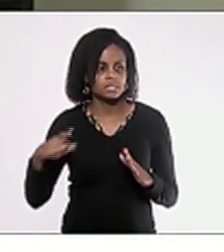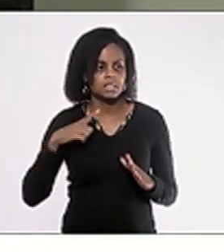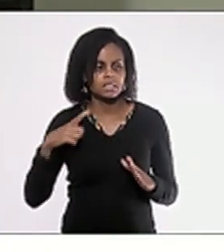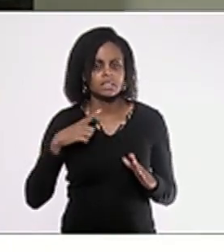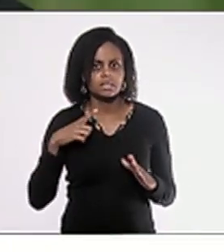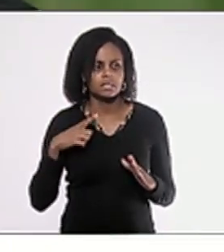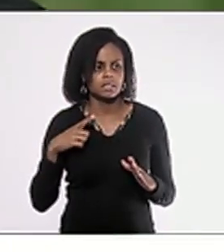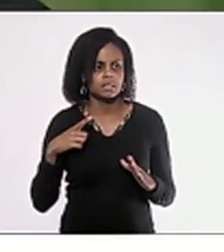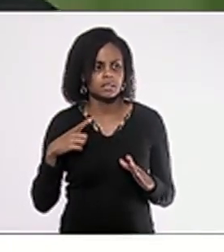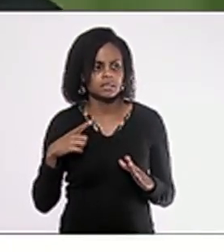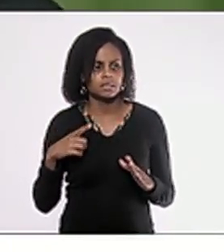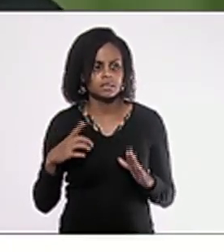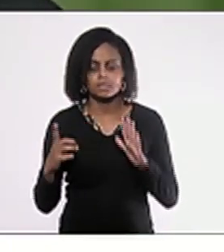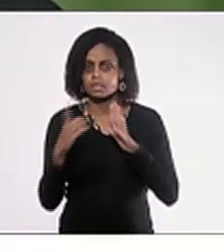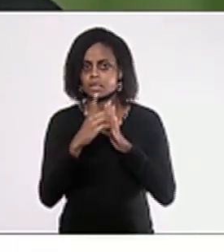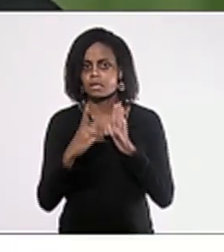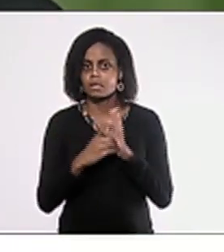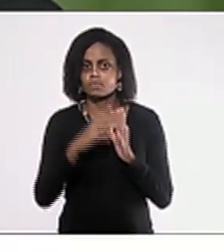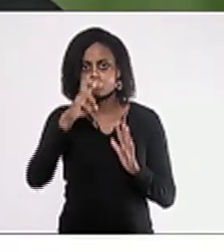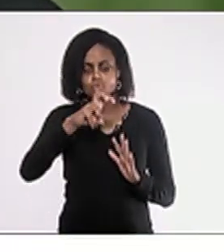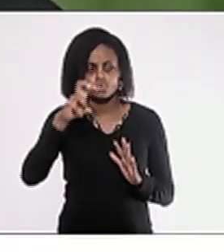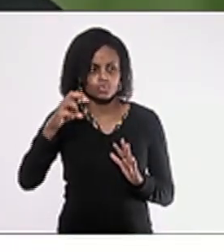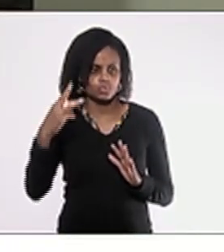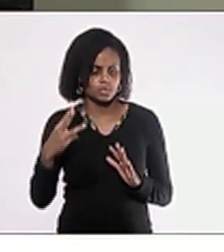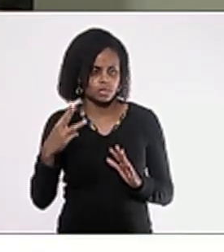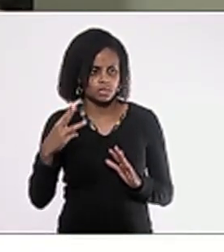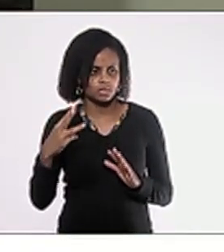reservação. Decreto 553 de 76.